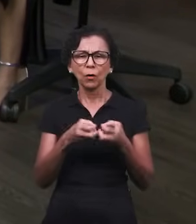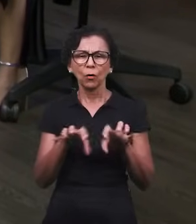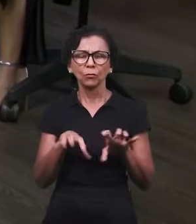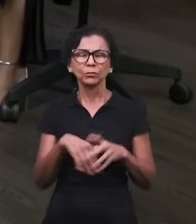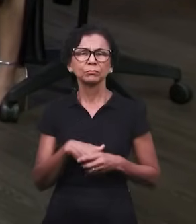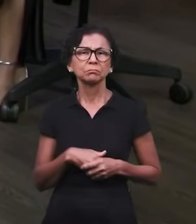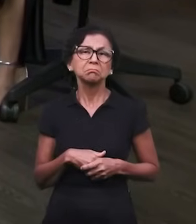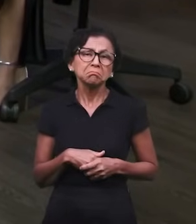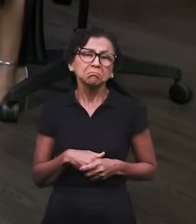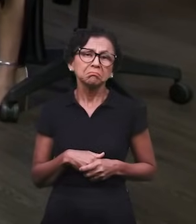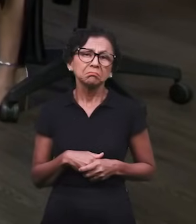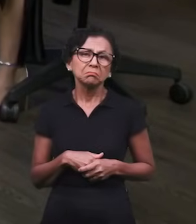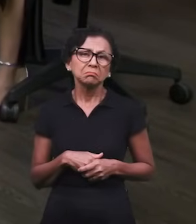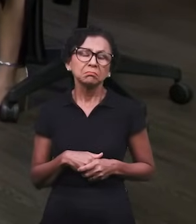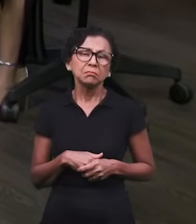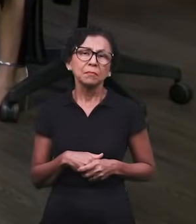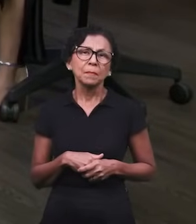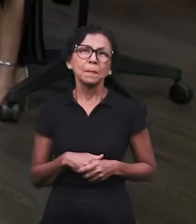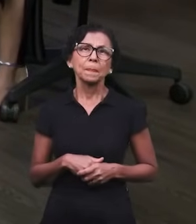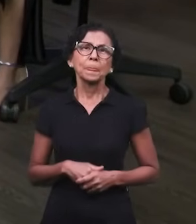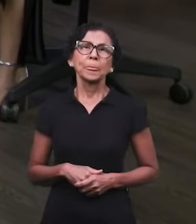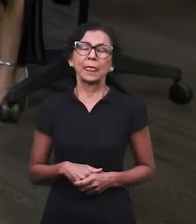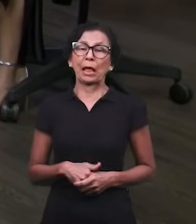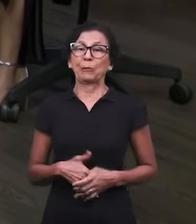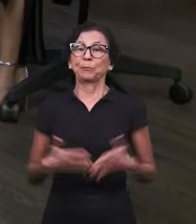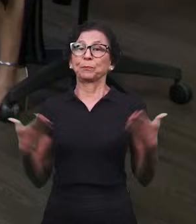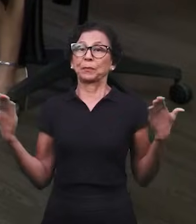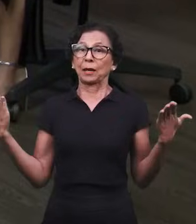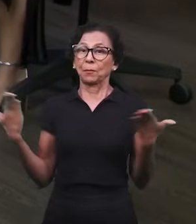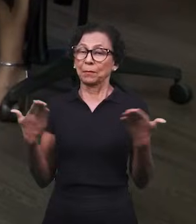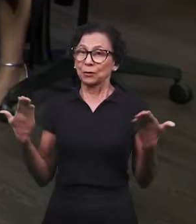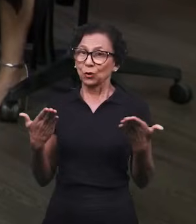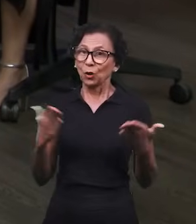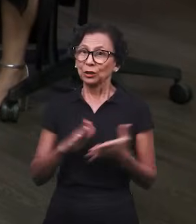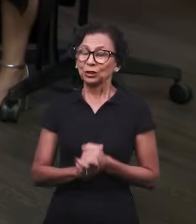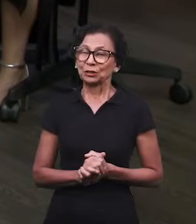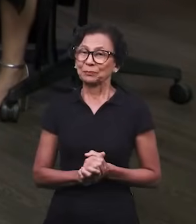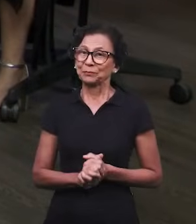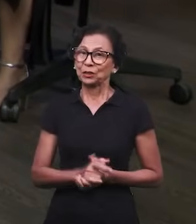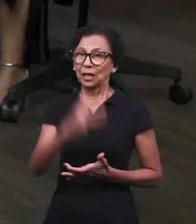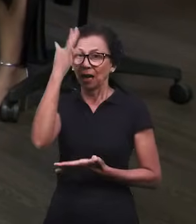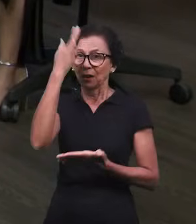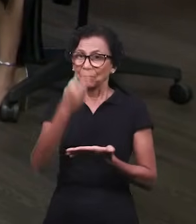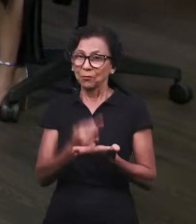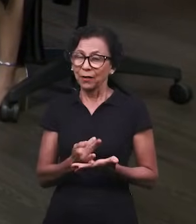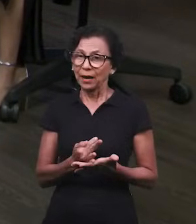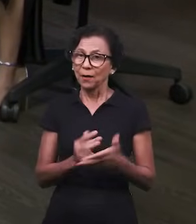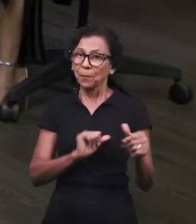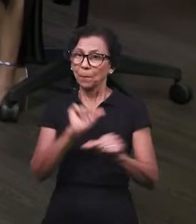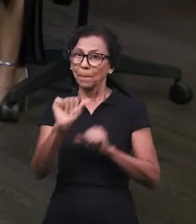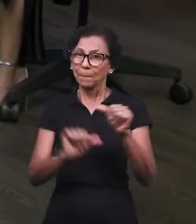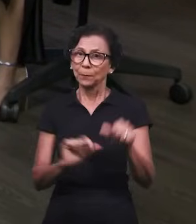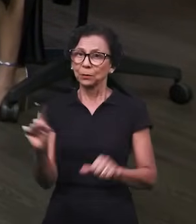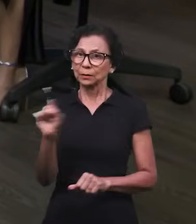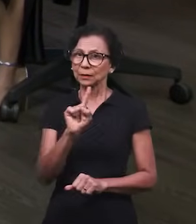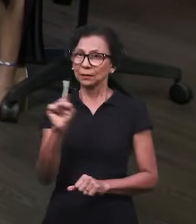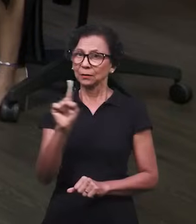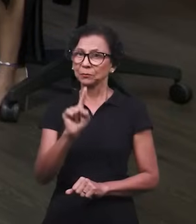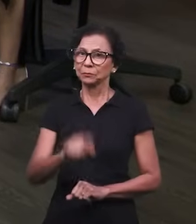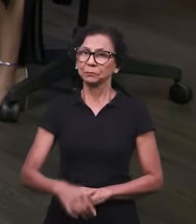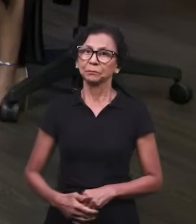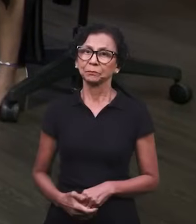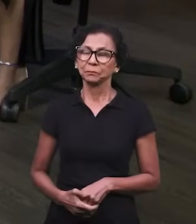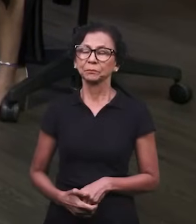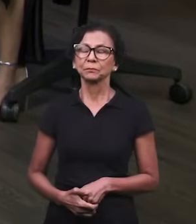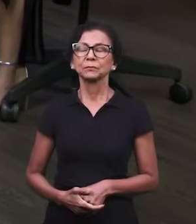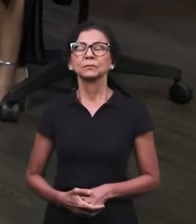hoje a ciência não descobriu isso aí. Bom, vamos lá. A gente tem tido, Adriana, a participação de irmãos do norte